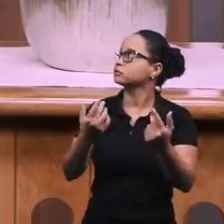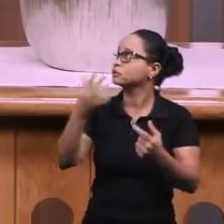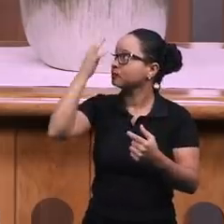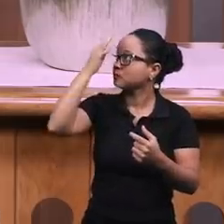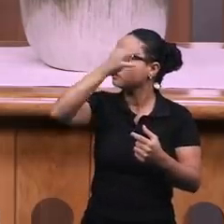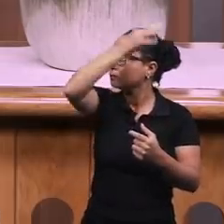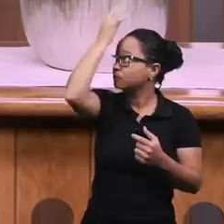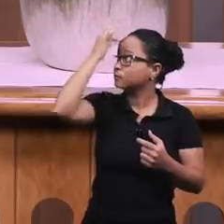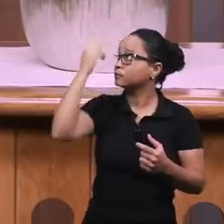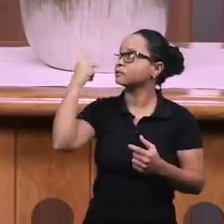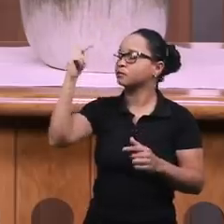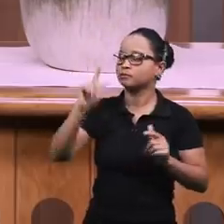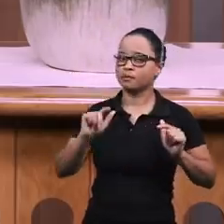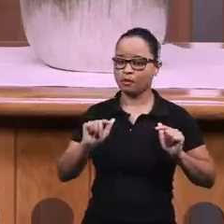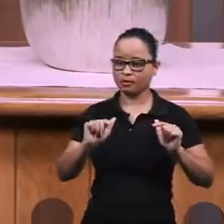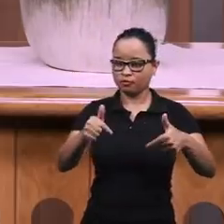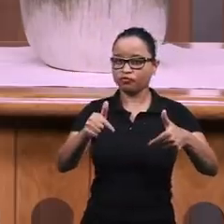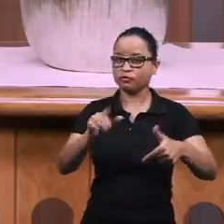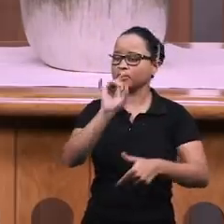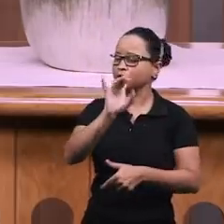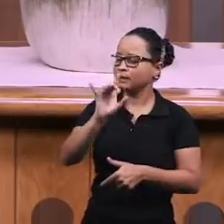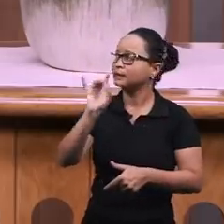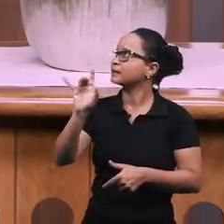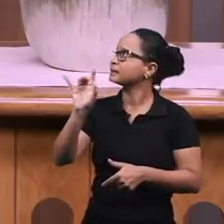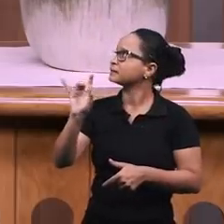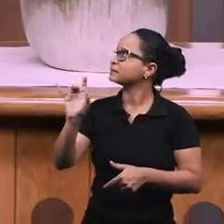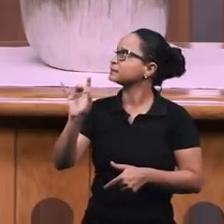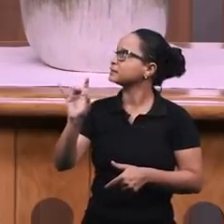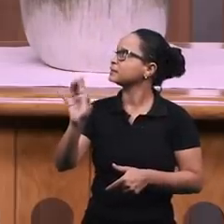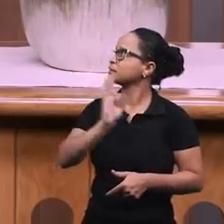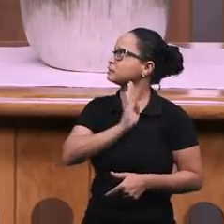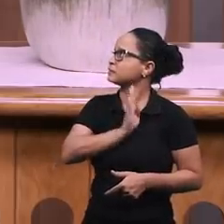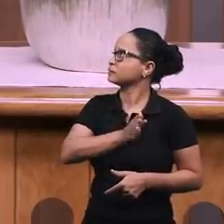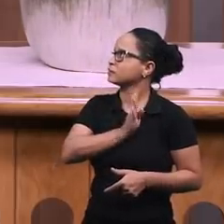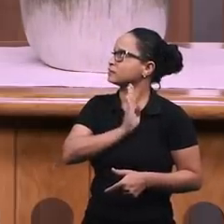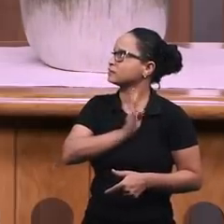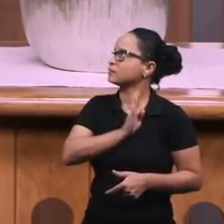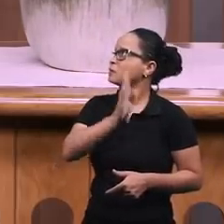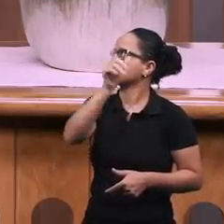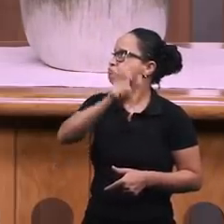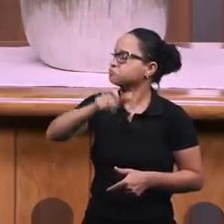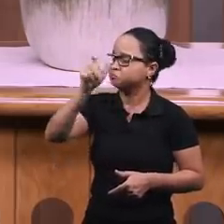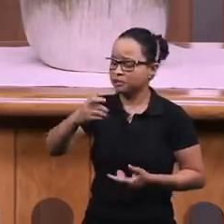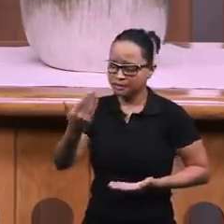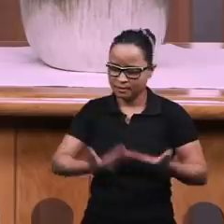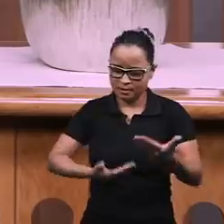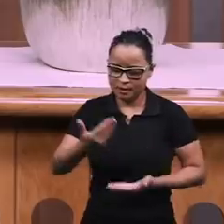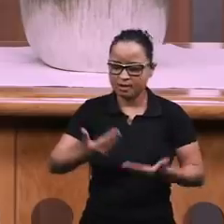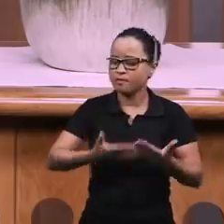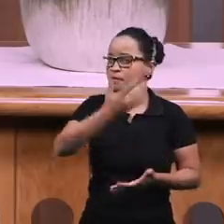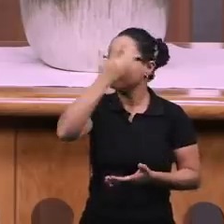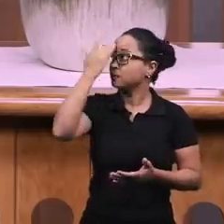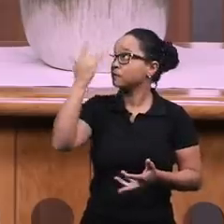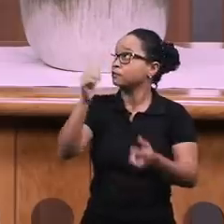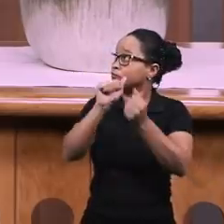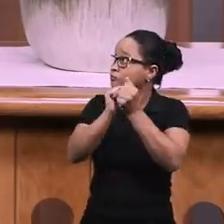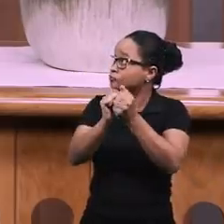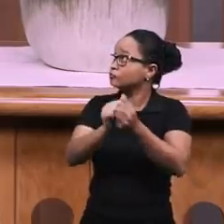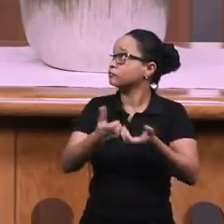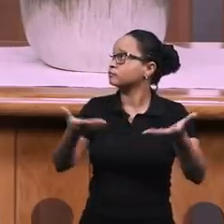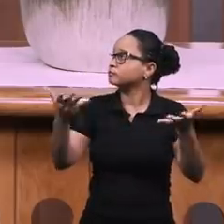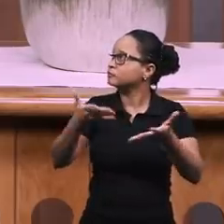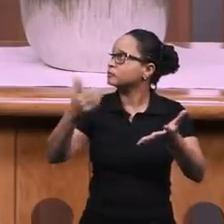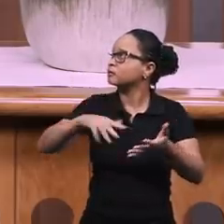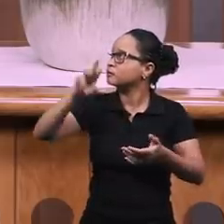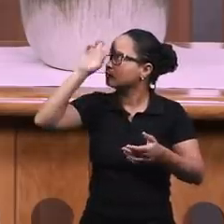espírito santo o senhor haja no coração de cada servo cada serva de cada pessoa que está participando deste momento